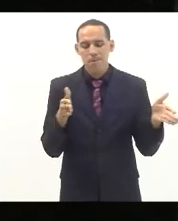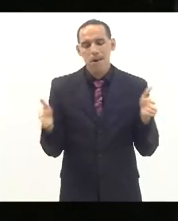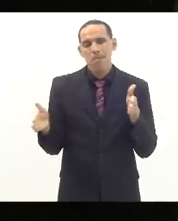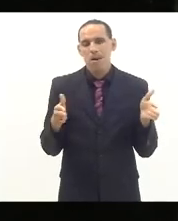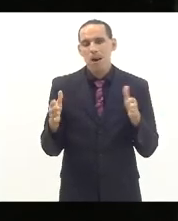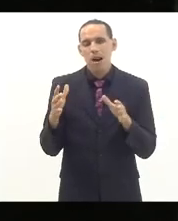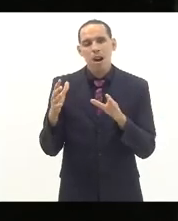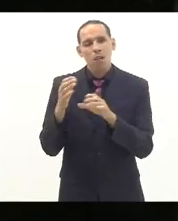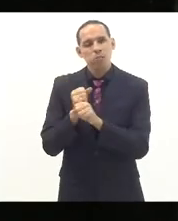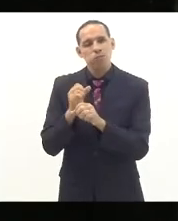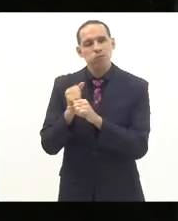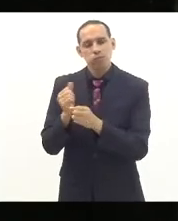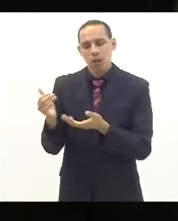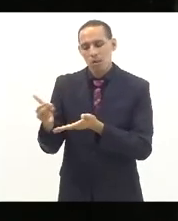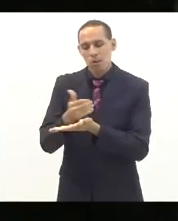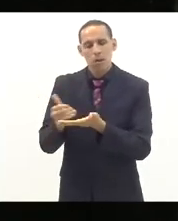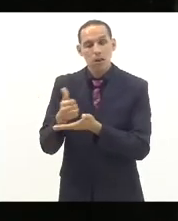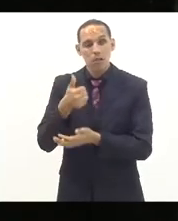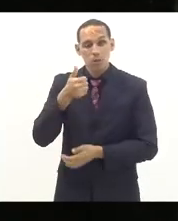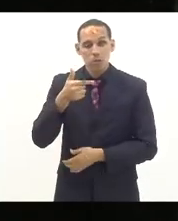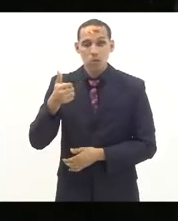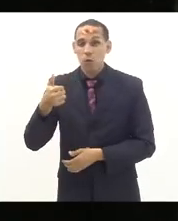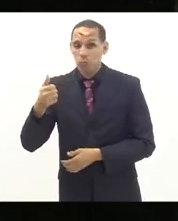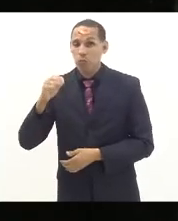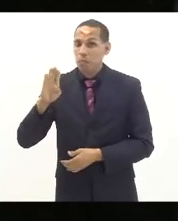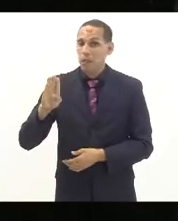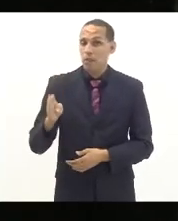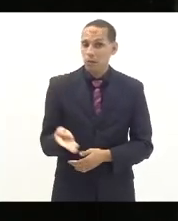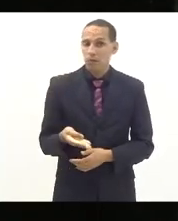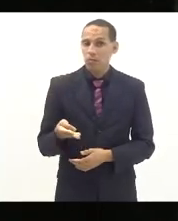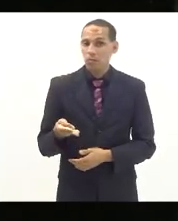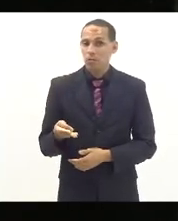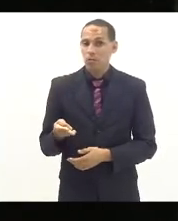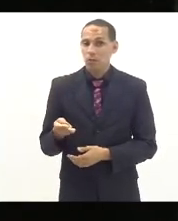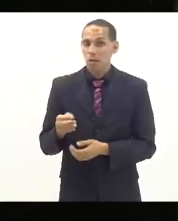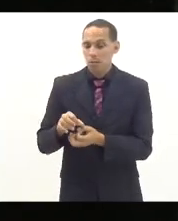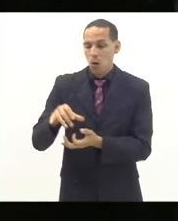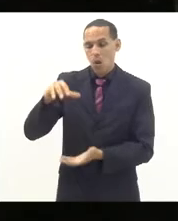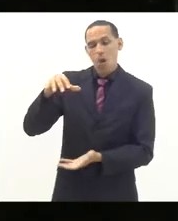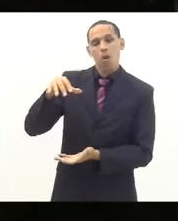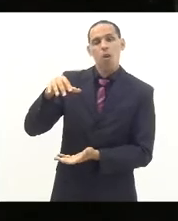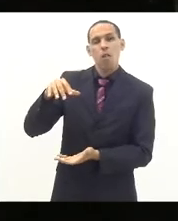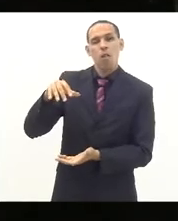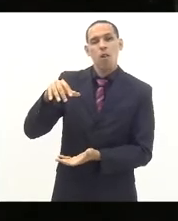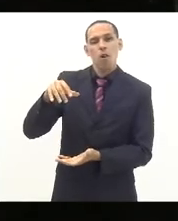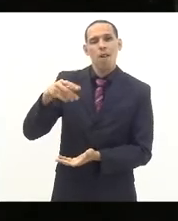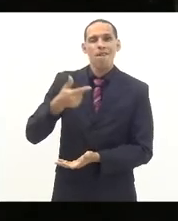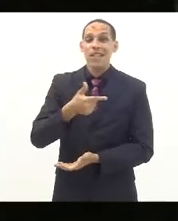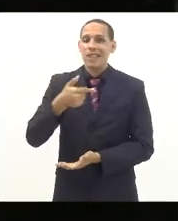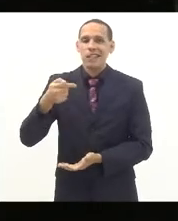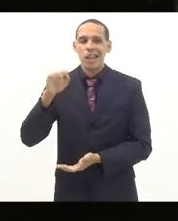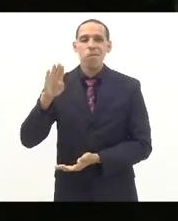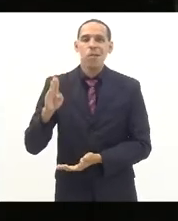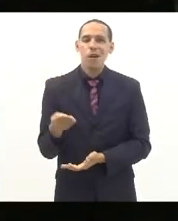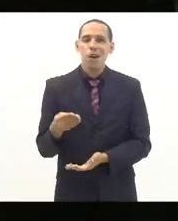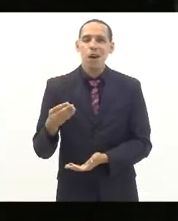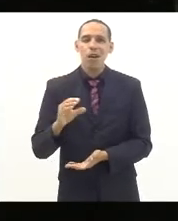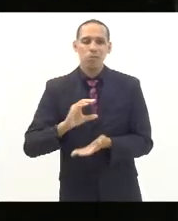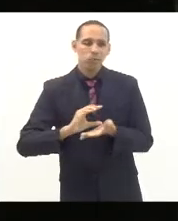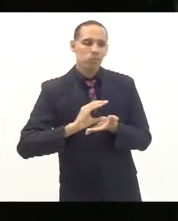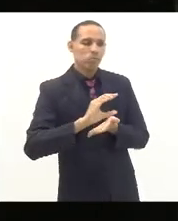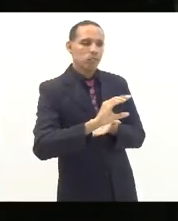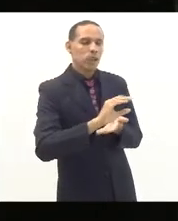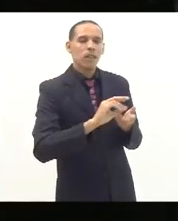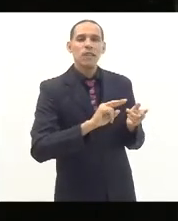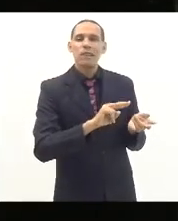recadação de 121 bilhões de reais de simultante 27 bilhões serão destinados a